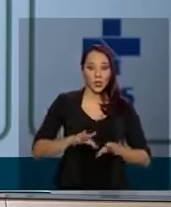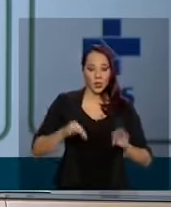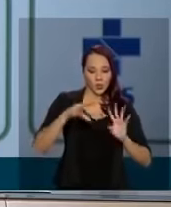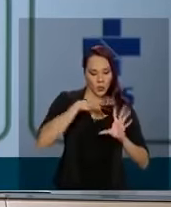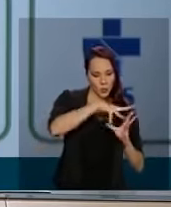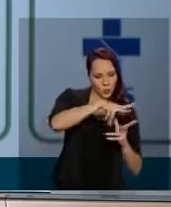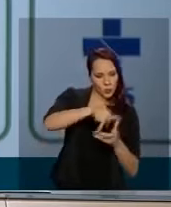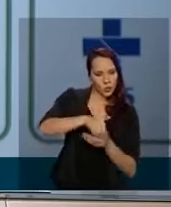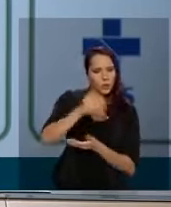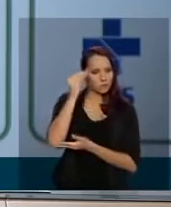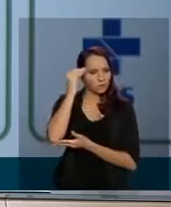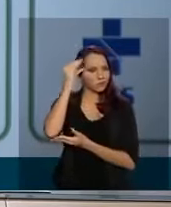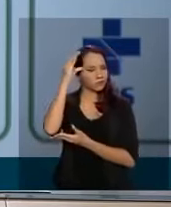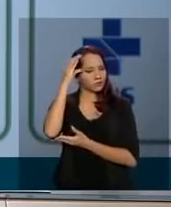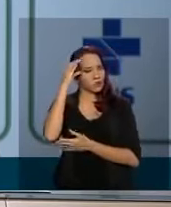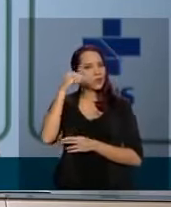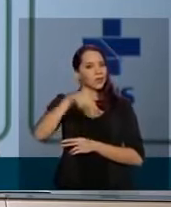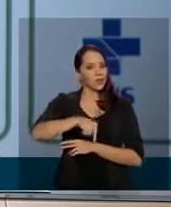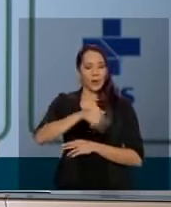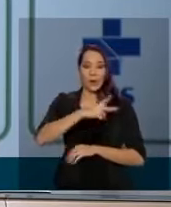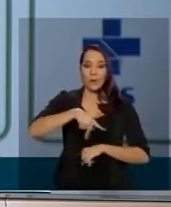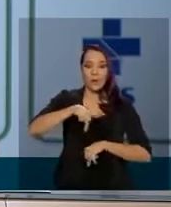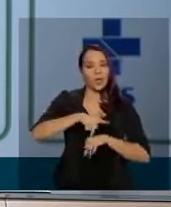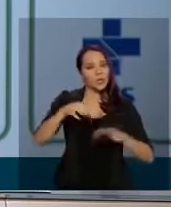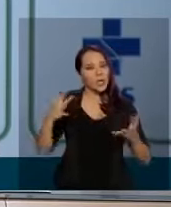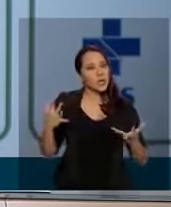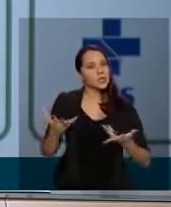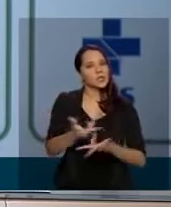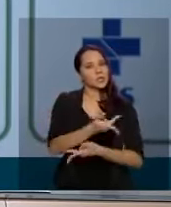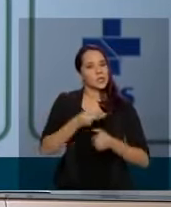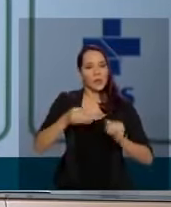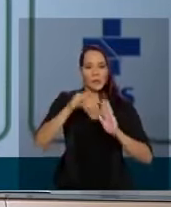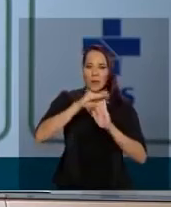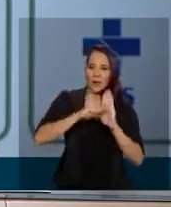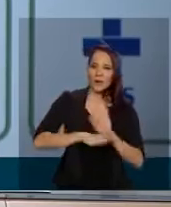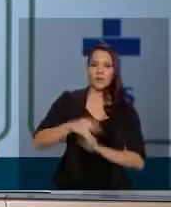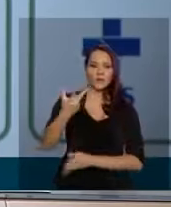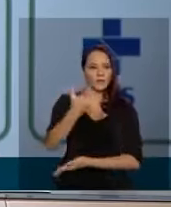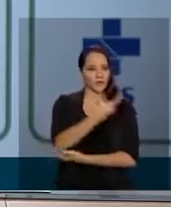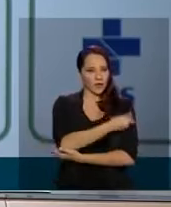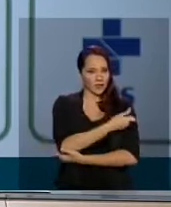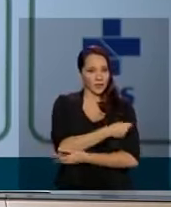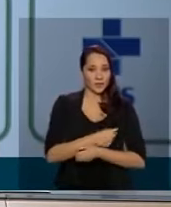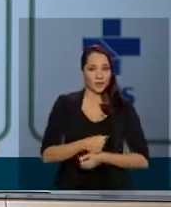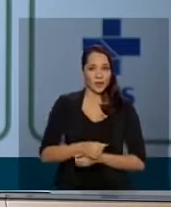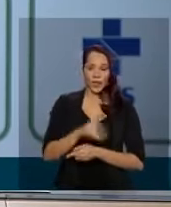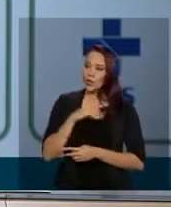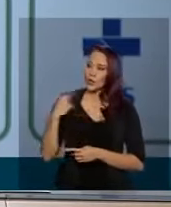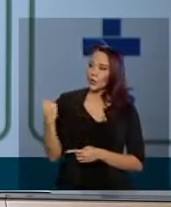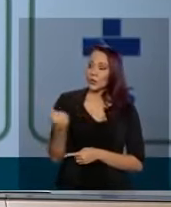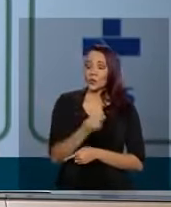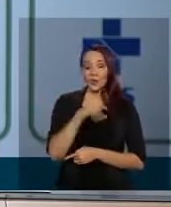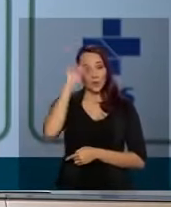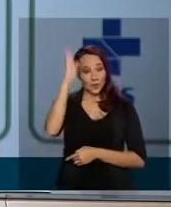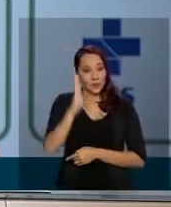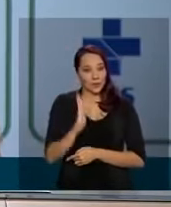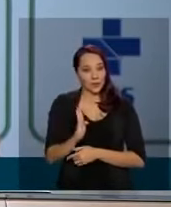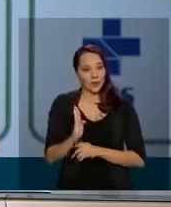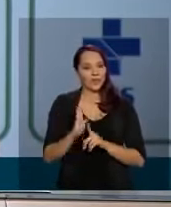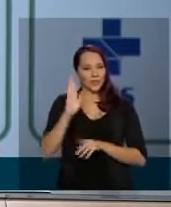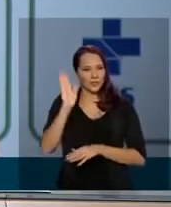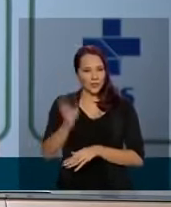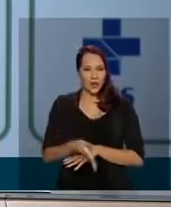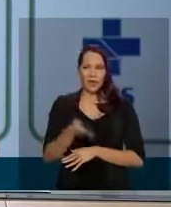internacionalmente como um país de excelência em programas de vacinação. Todos nós que somos brasileiros já